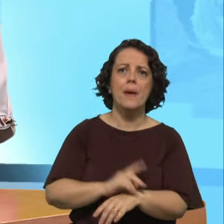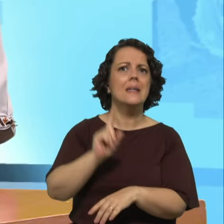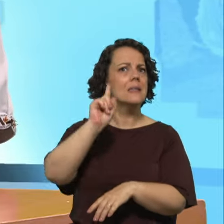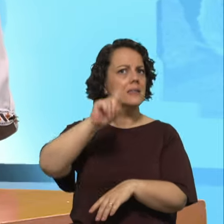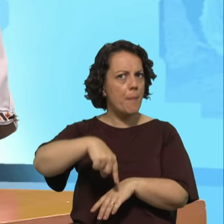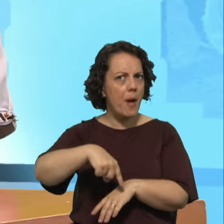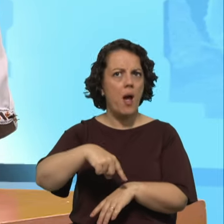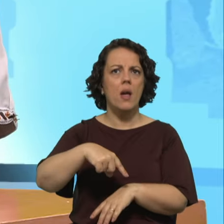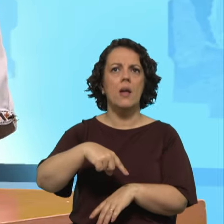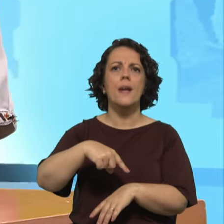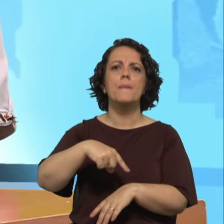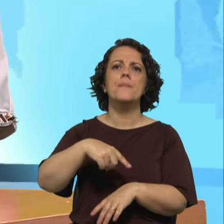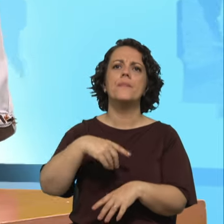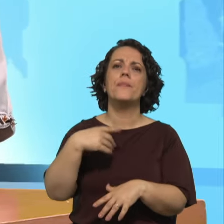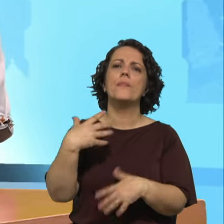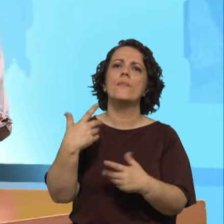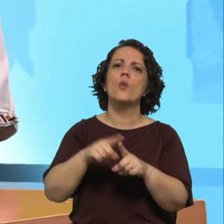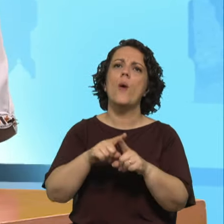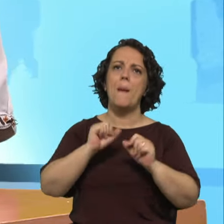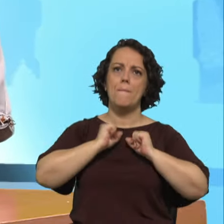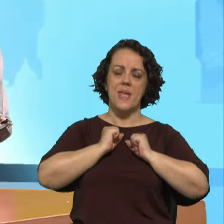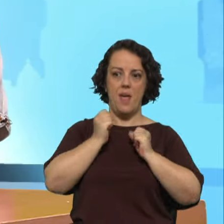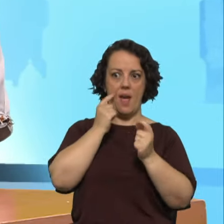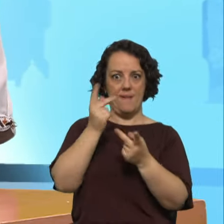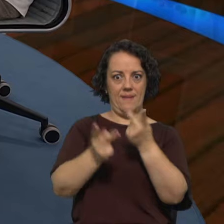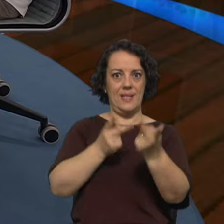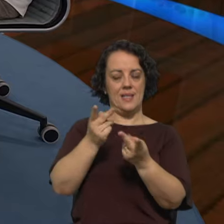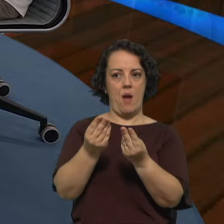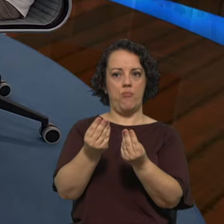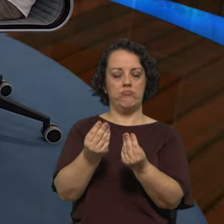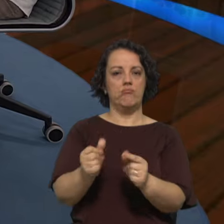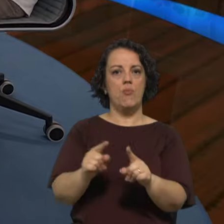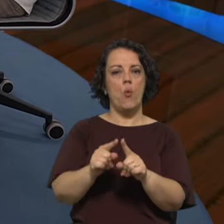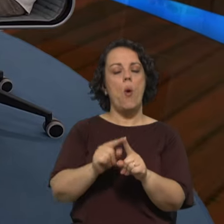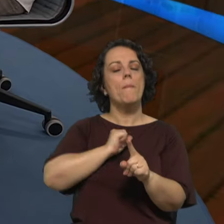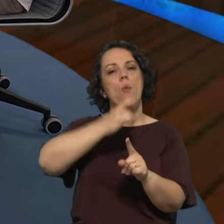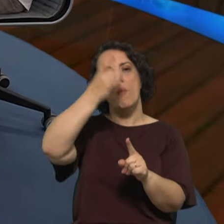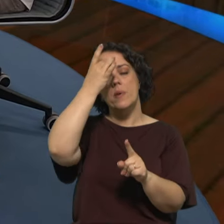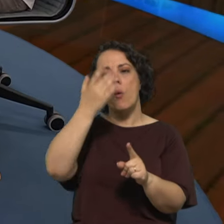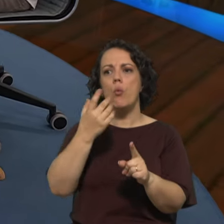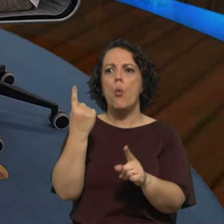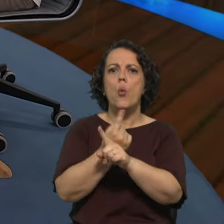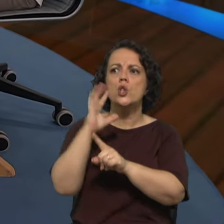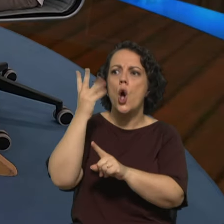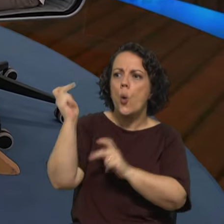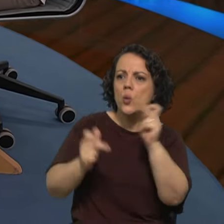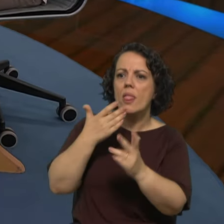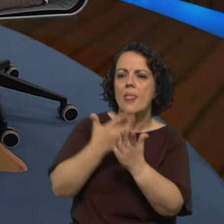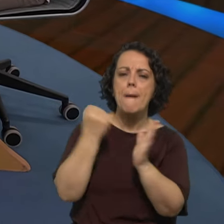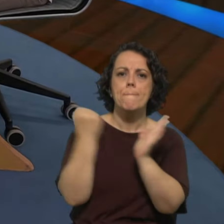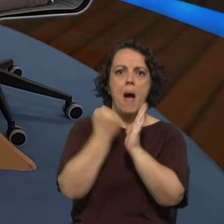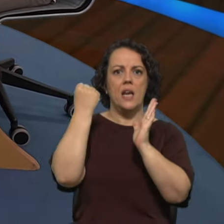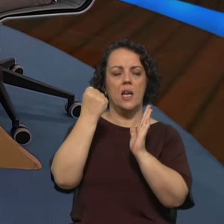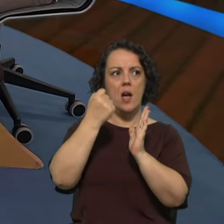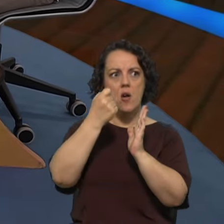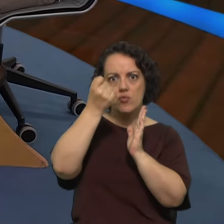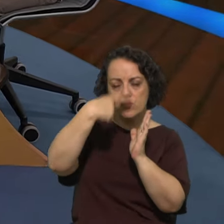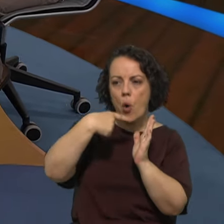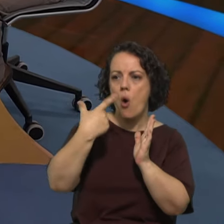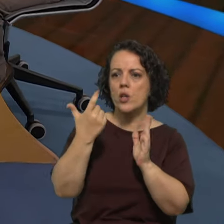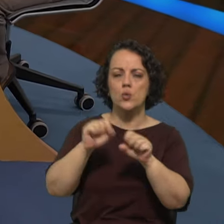que na minha avaliação marcam a história do mundo da igreja da sociedade podemos encontrar filmes e